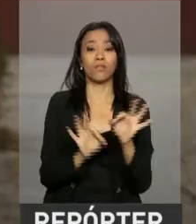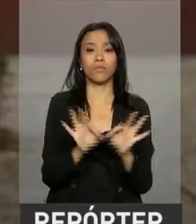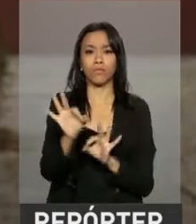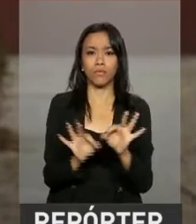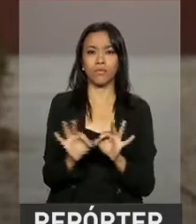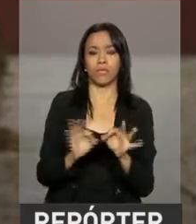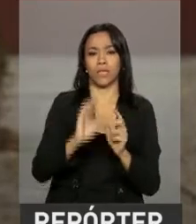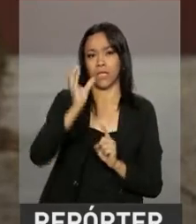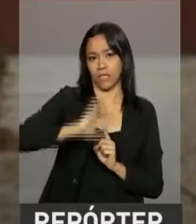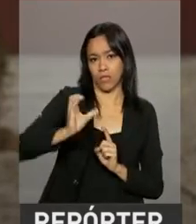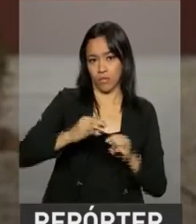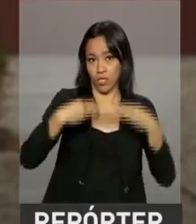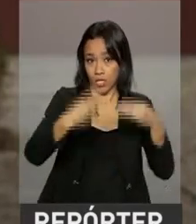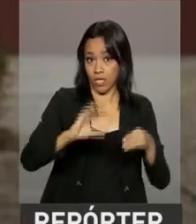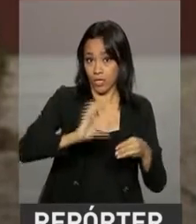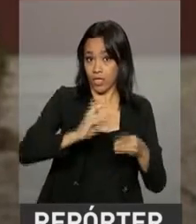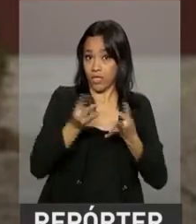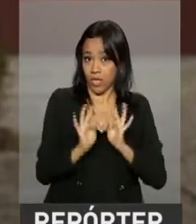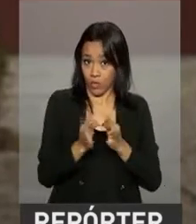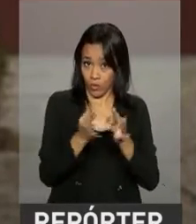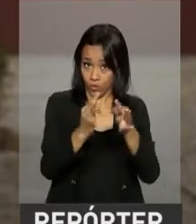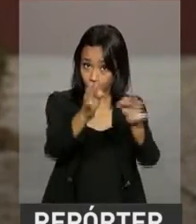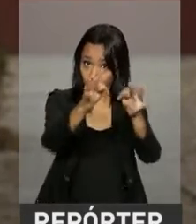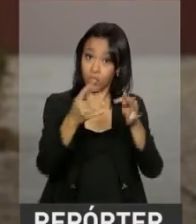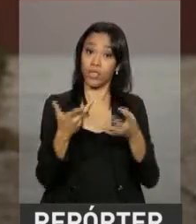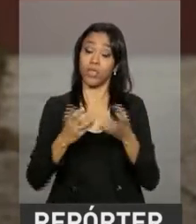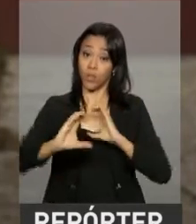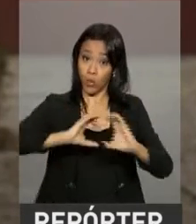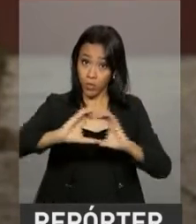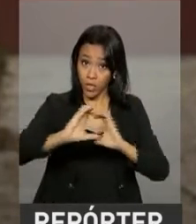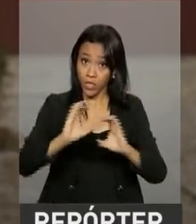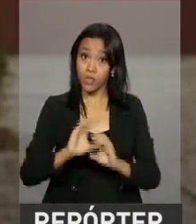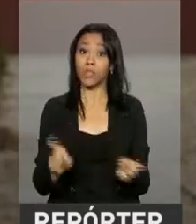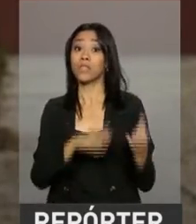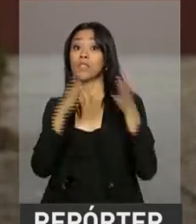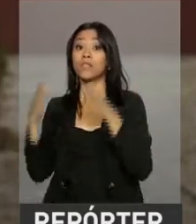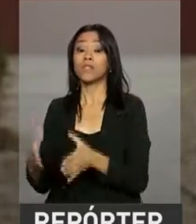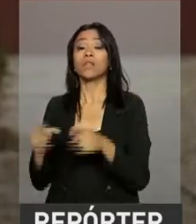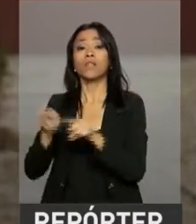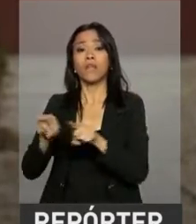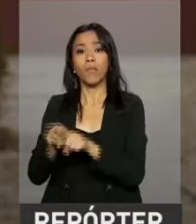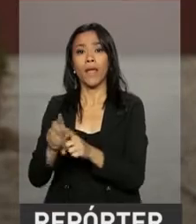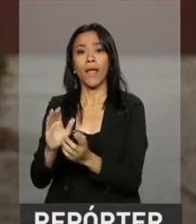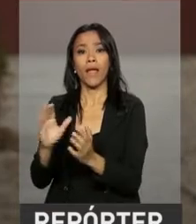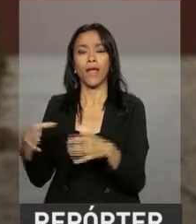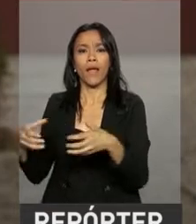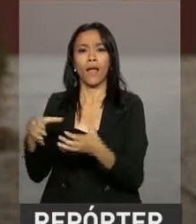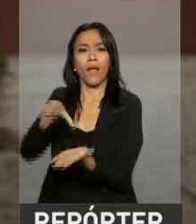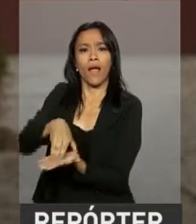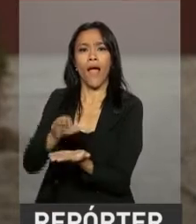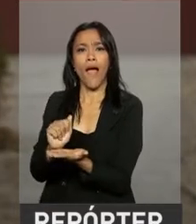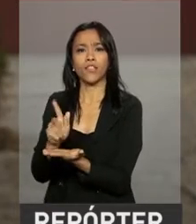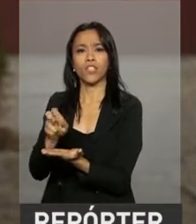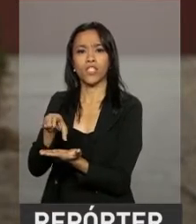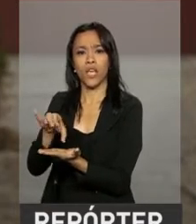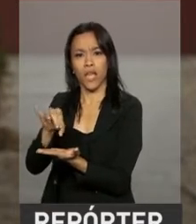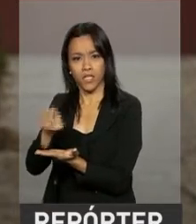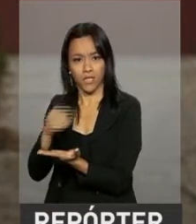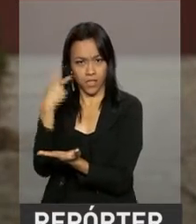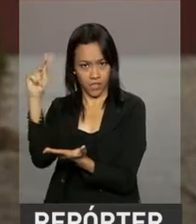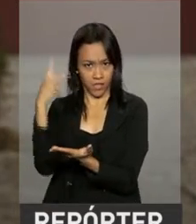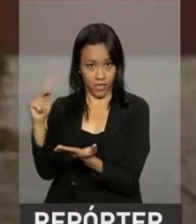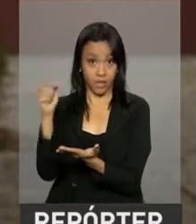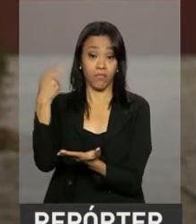ministério da ciência tecnologia e inovações e comunicações ea agência de cooperação internacional do japão de são